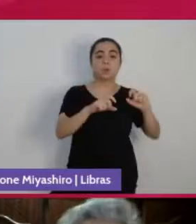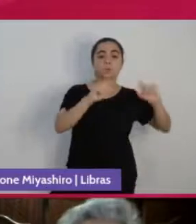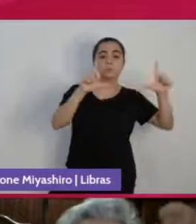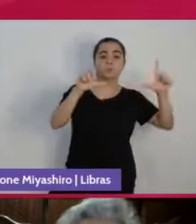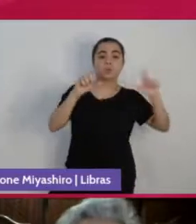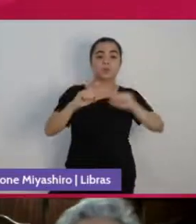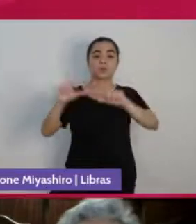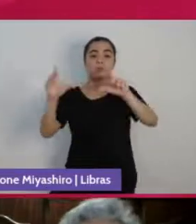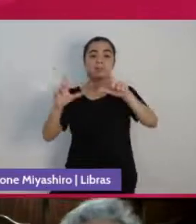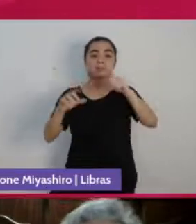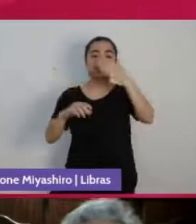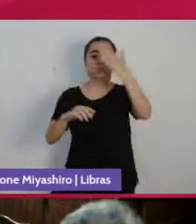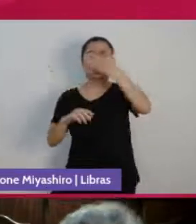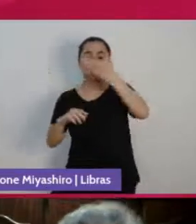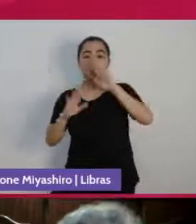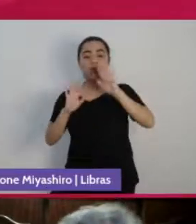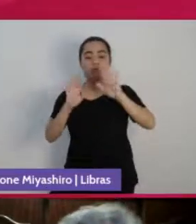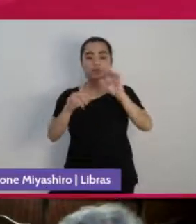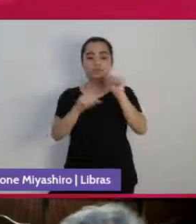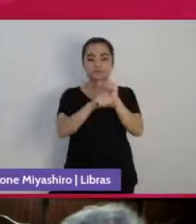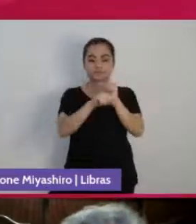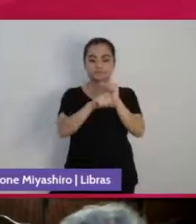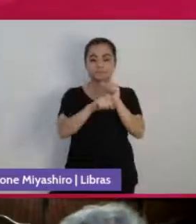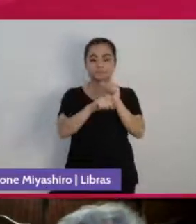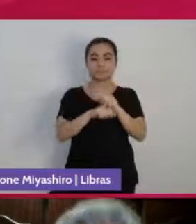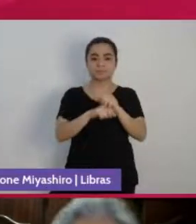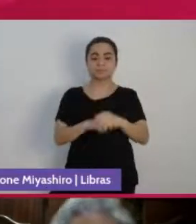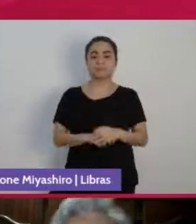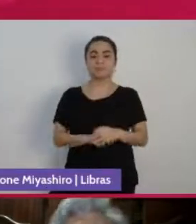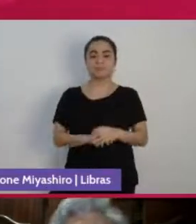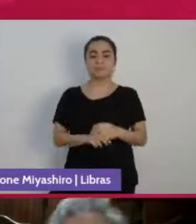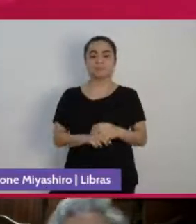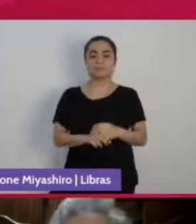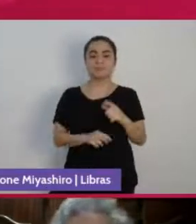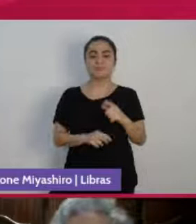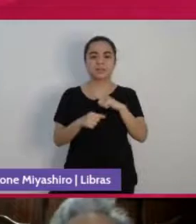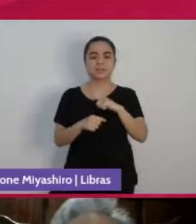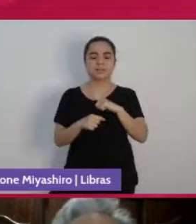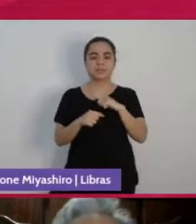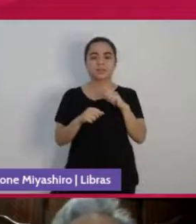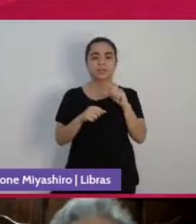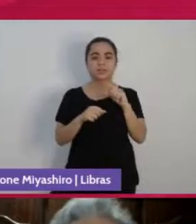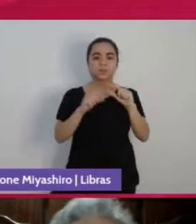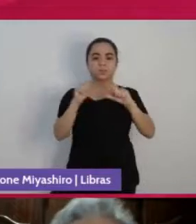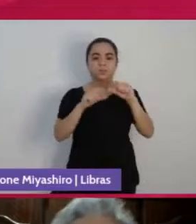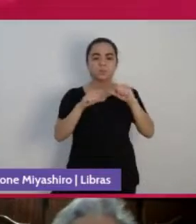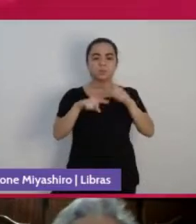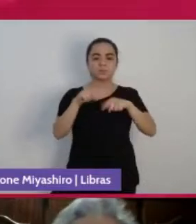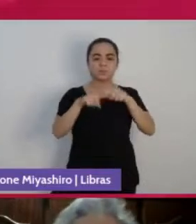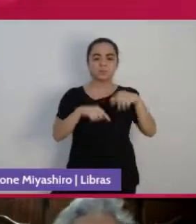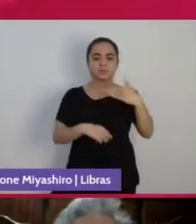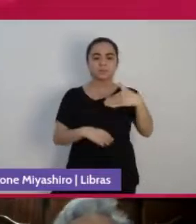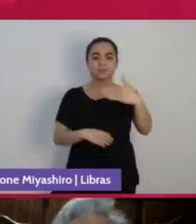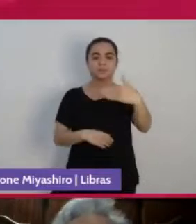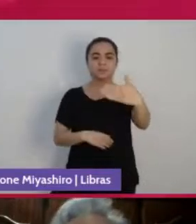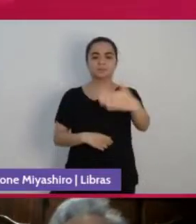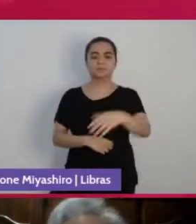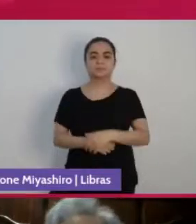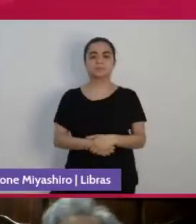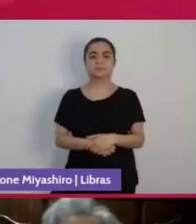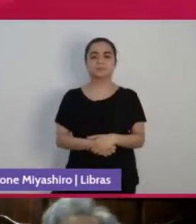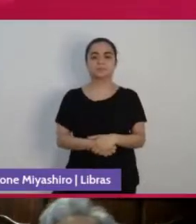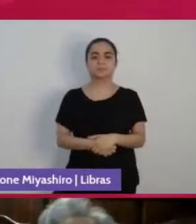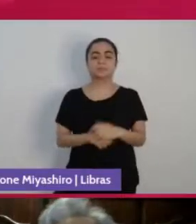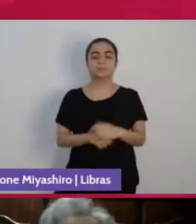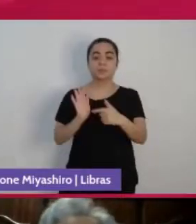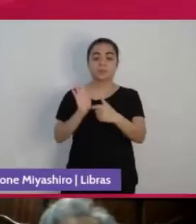faço? Calma que eu vou chegar lá, tá? Que ainda tem um pouquinho de material pela frente, tá? Olha, isso daqui eu